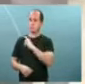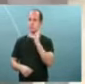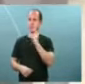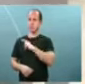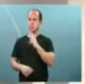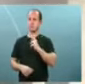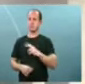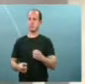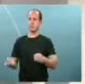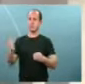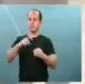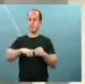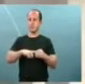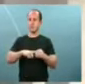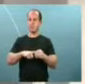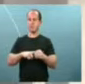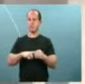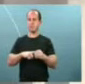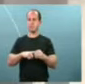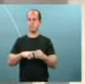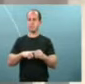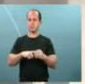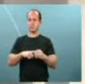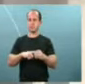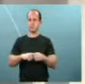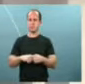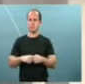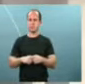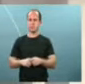que sejam retomadas aí, para que sejam